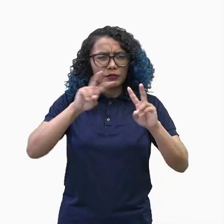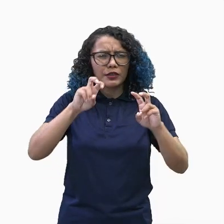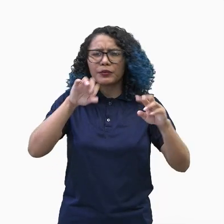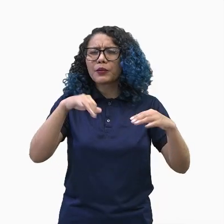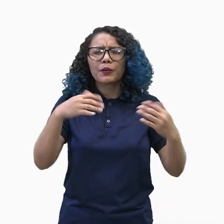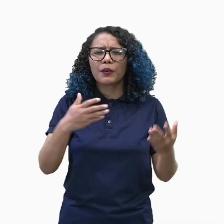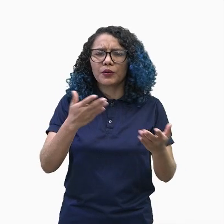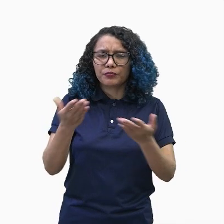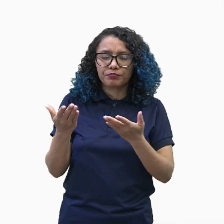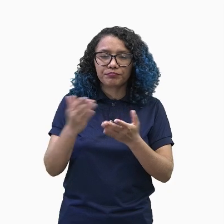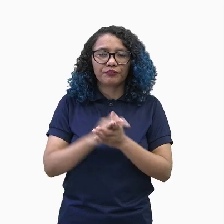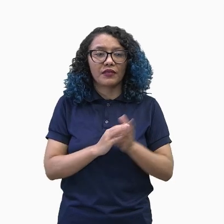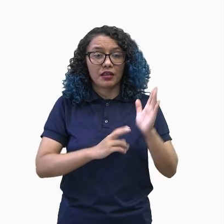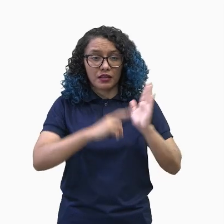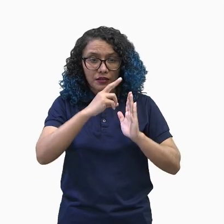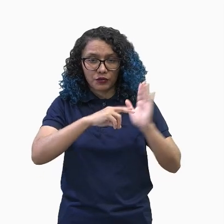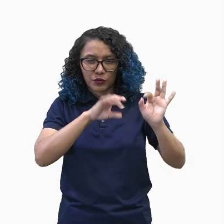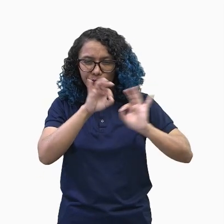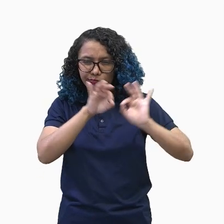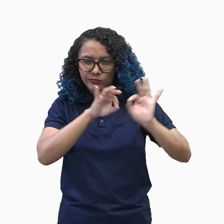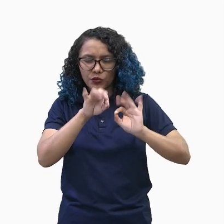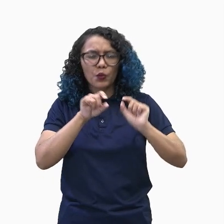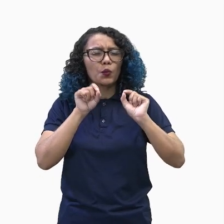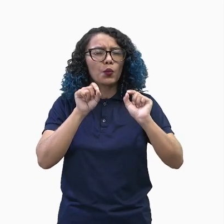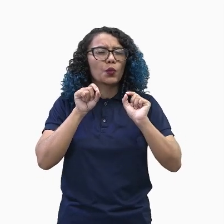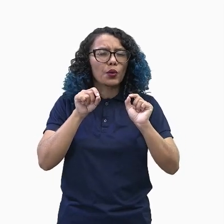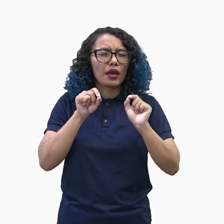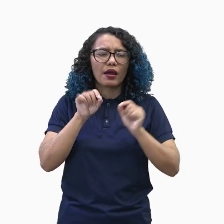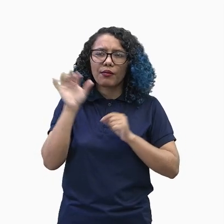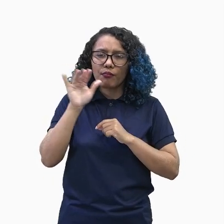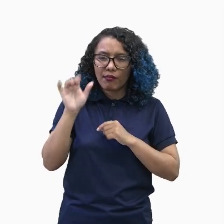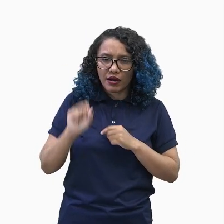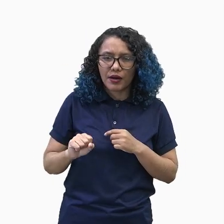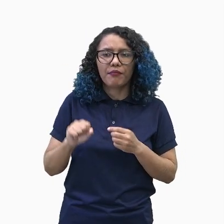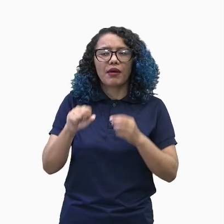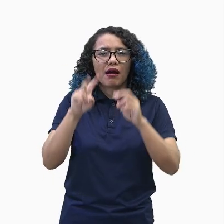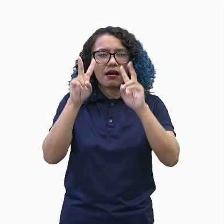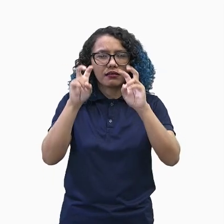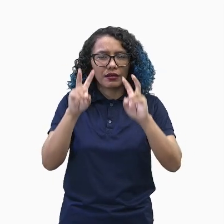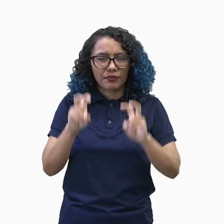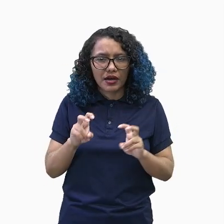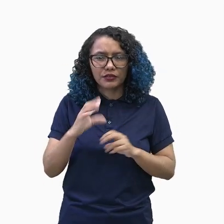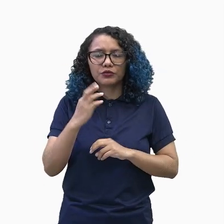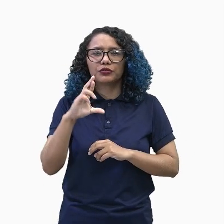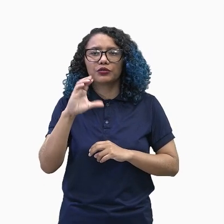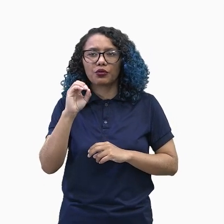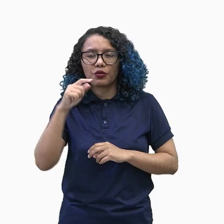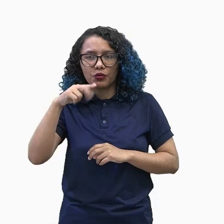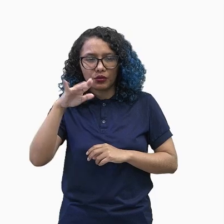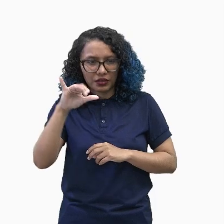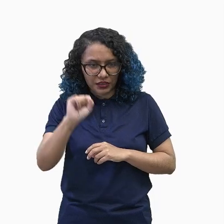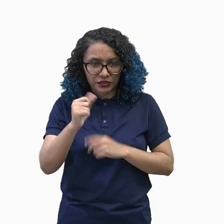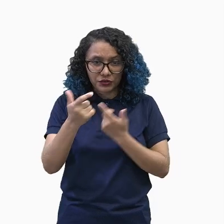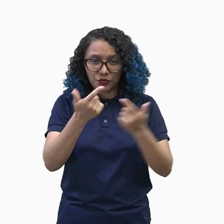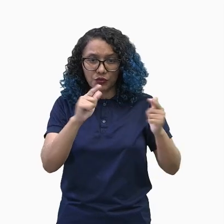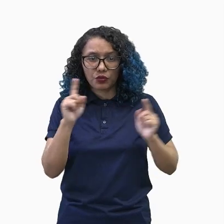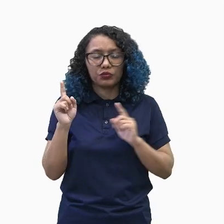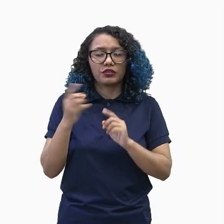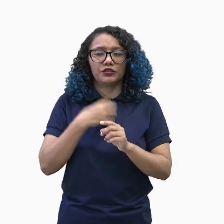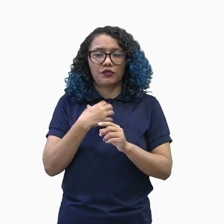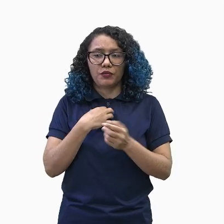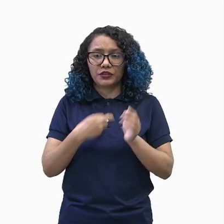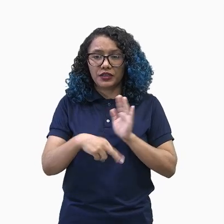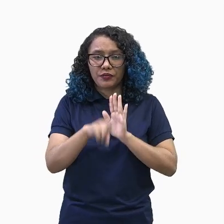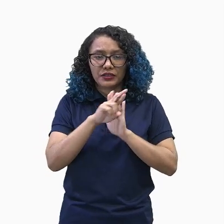de conhecimento leitura e elaboração de mapas temáticos, croquis e outras formas de